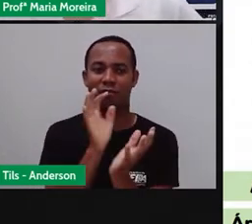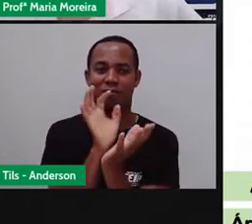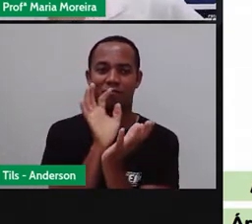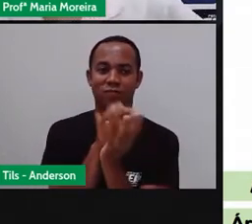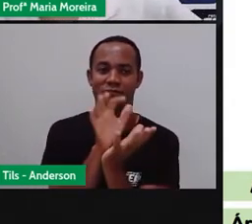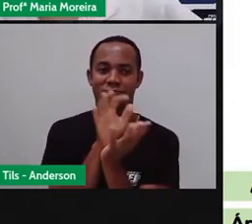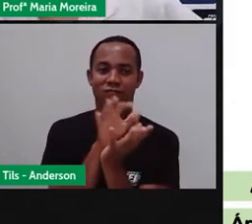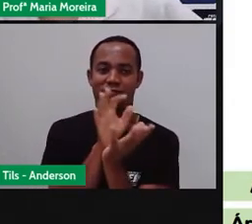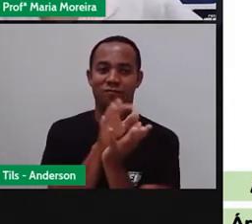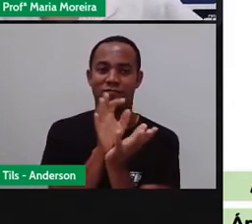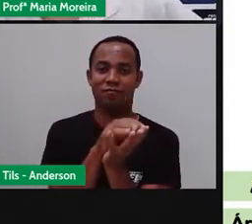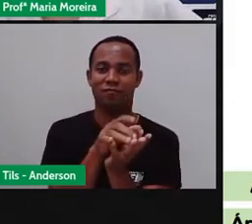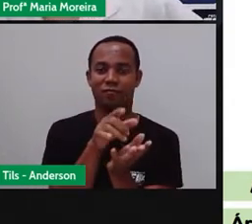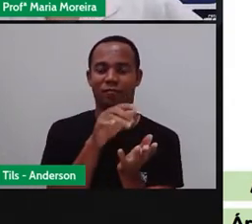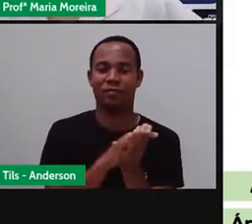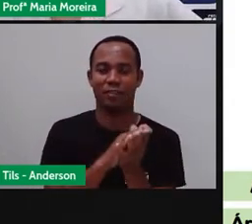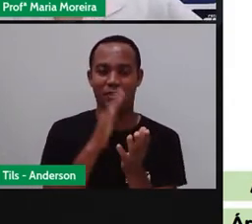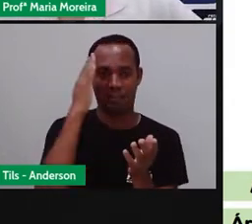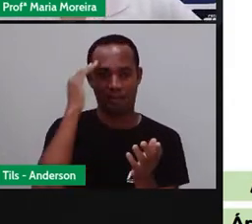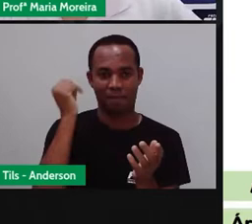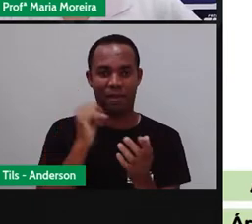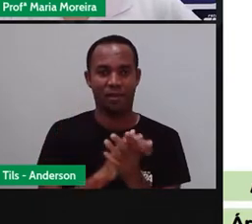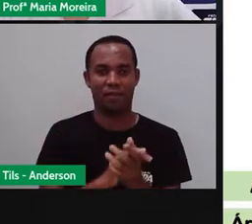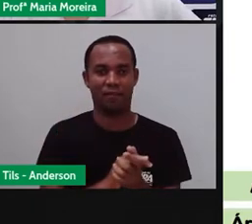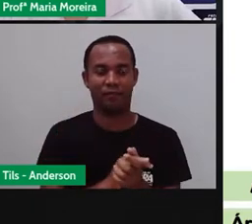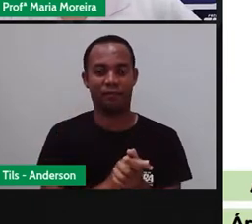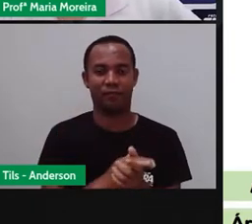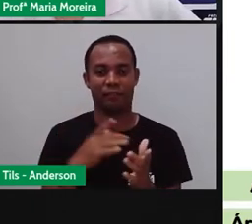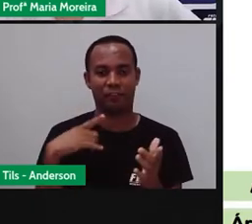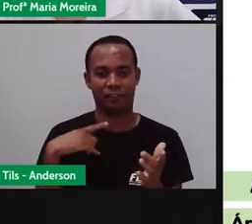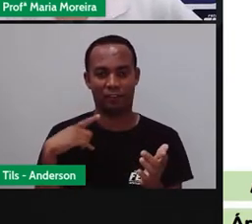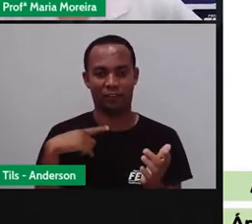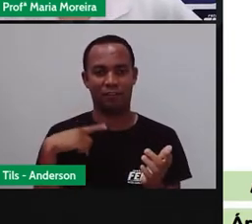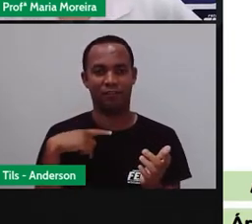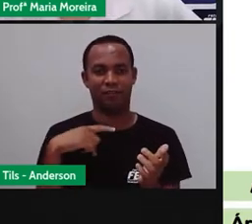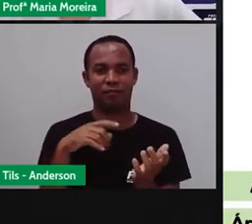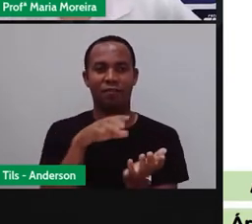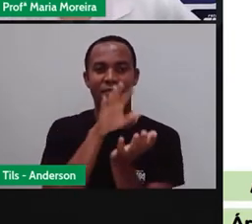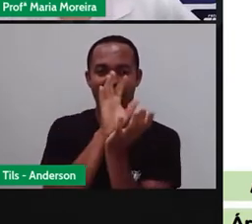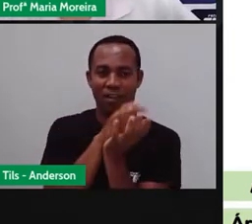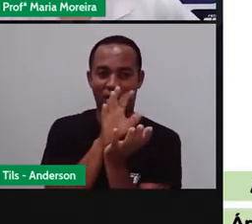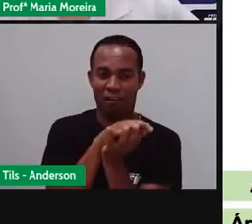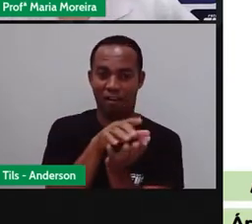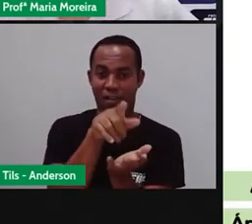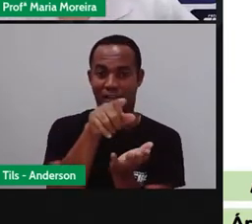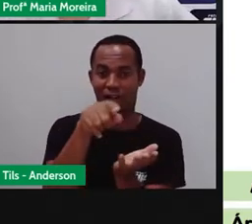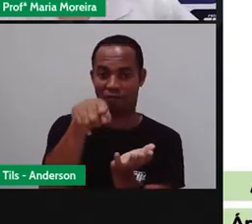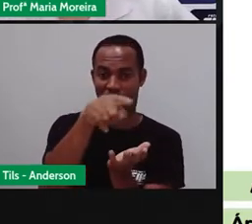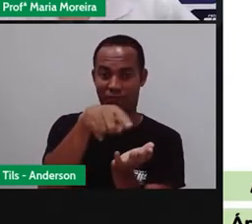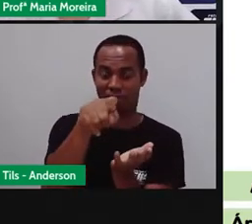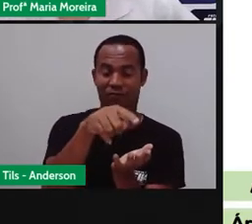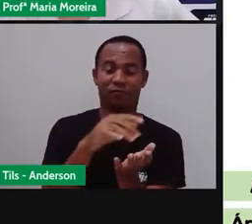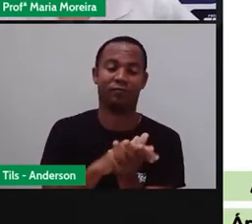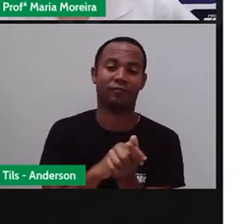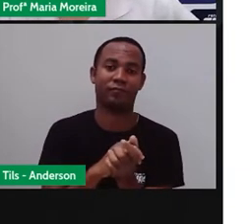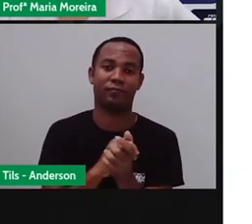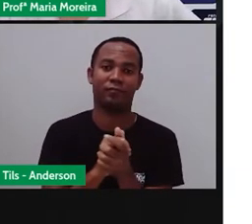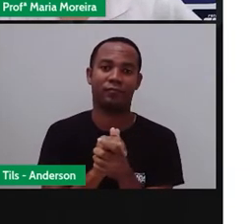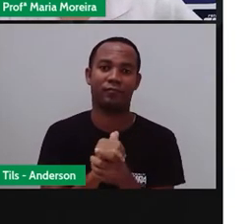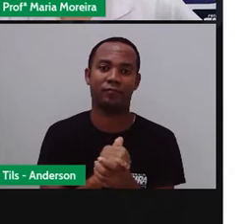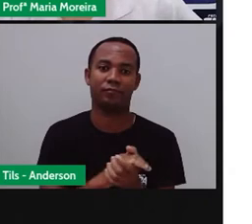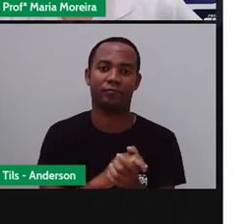jacaré. Sabia disso, Anderson? Que aqui habita um jacaré? Pois é. Vamos